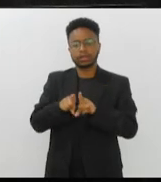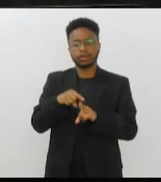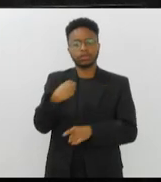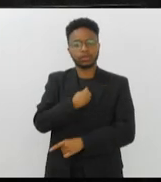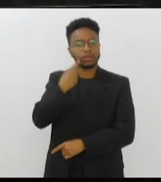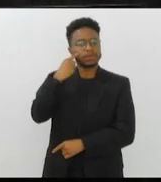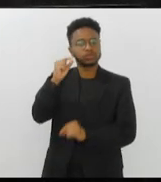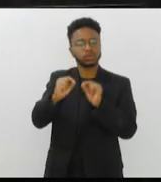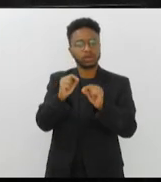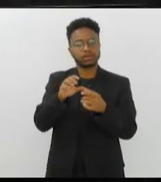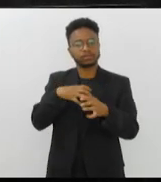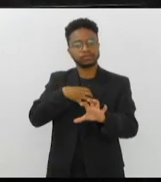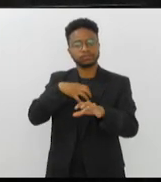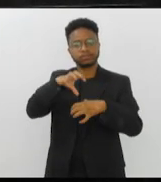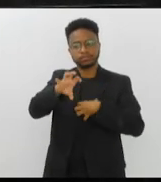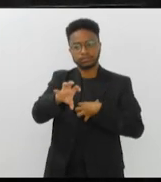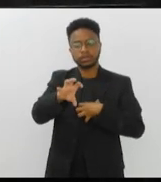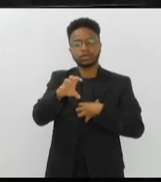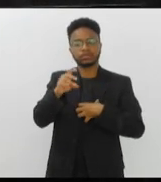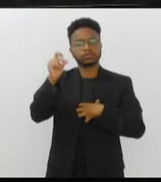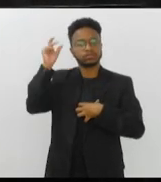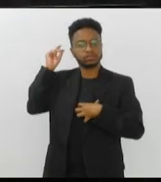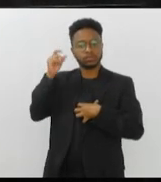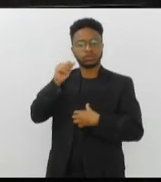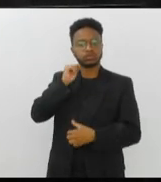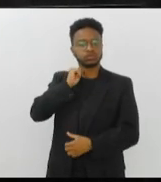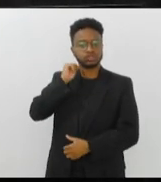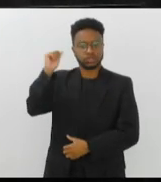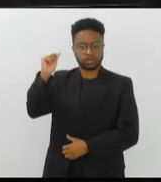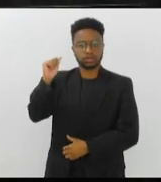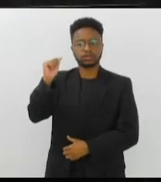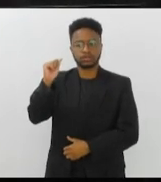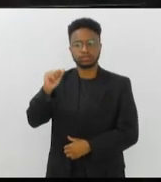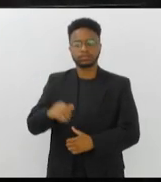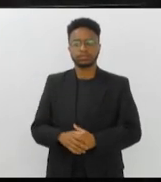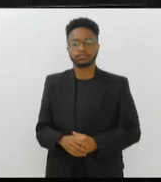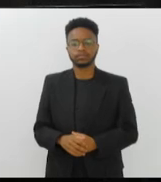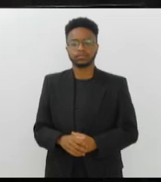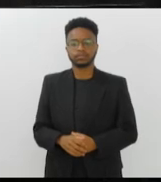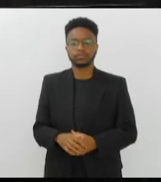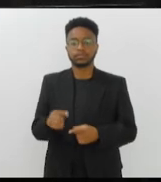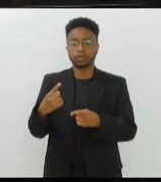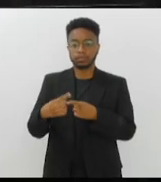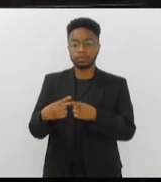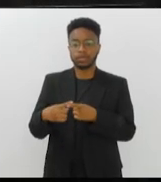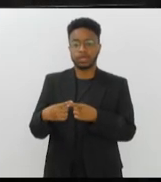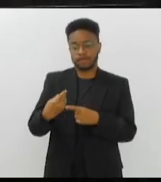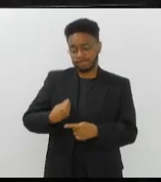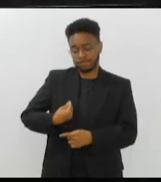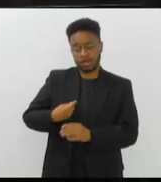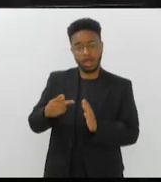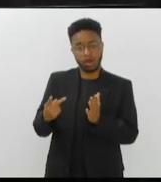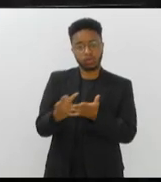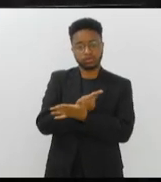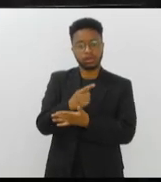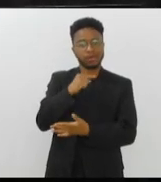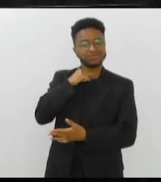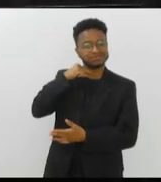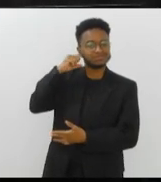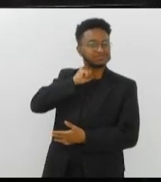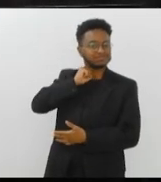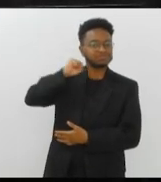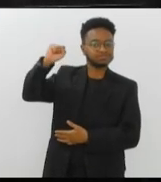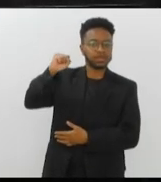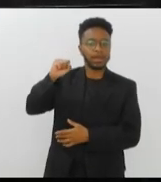de empatia pretérita de Tiradentes, mesmo sendo enforcado, nos deixou esse legado